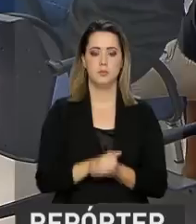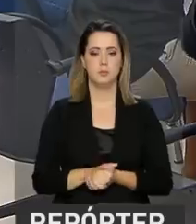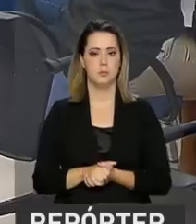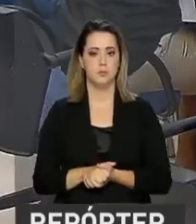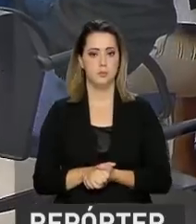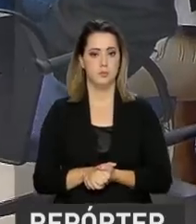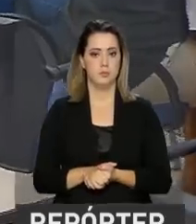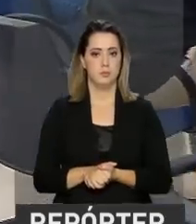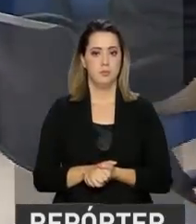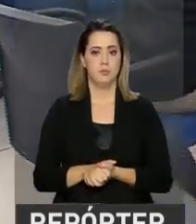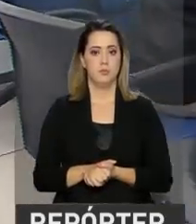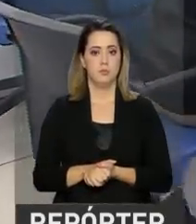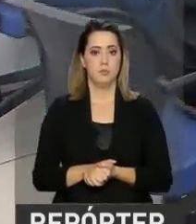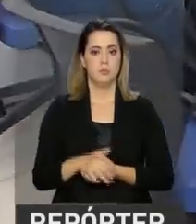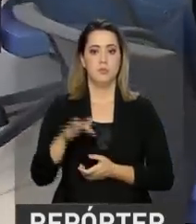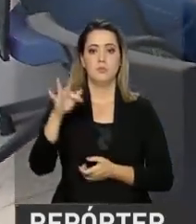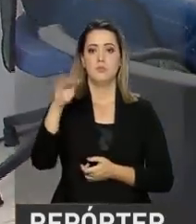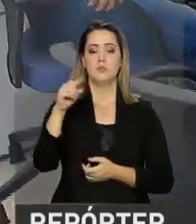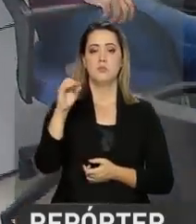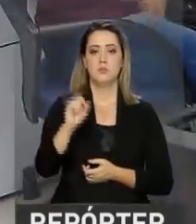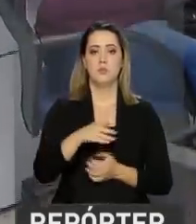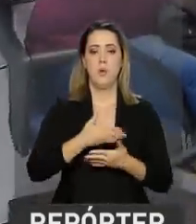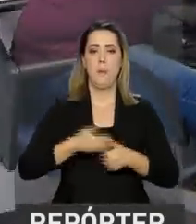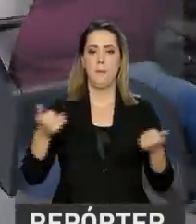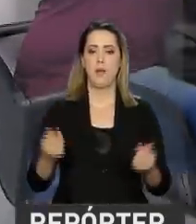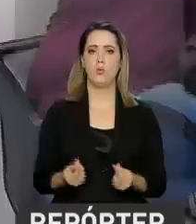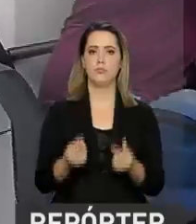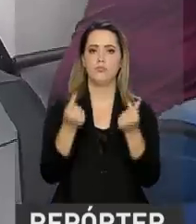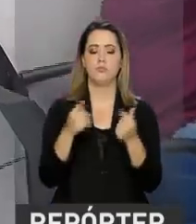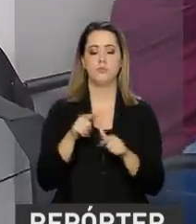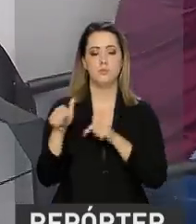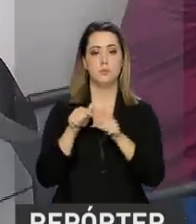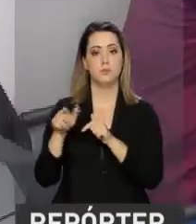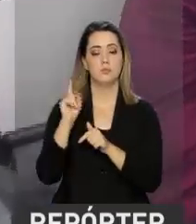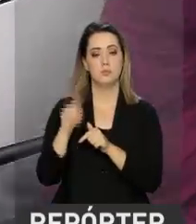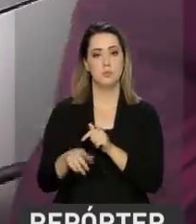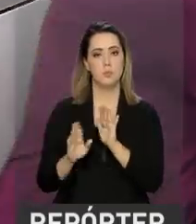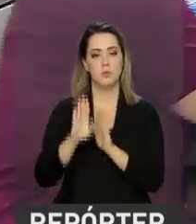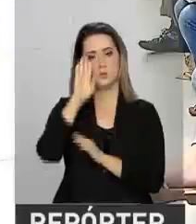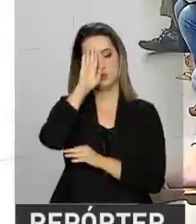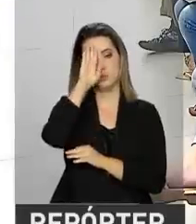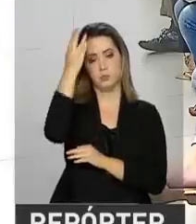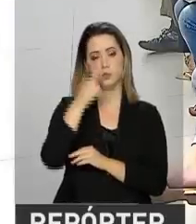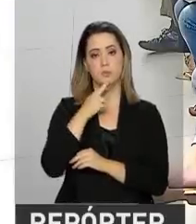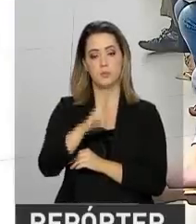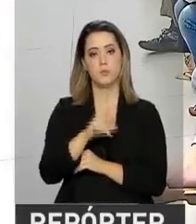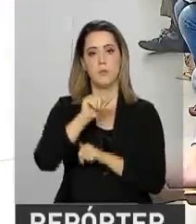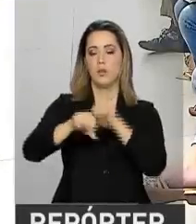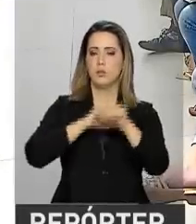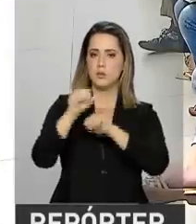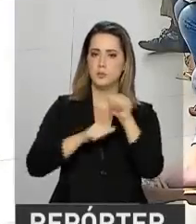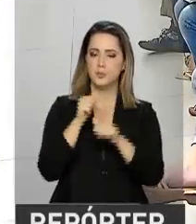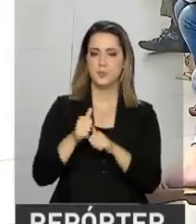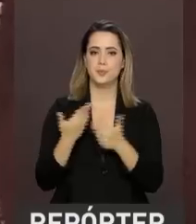hoje um FGTS com melhor rendimento para o trabalhador Este é o principal resultado das mudanças